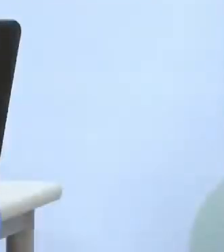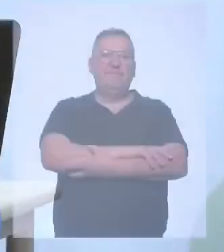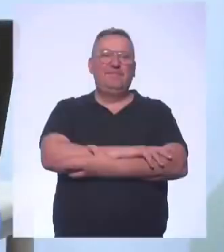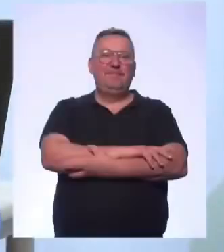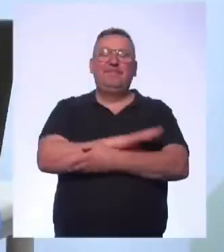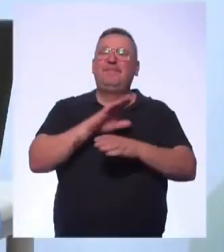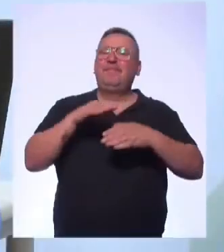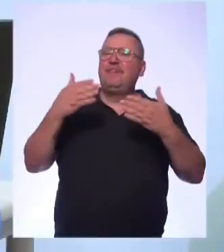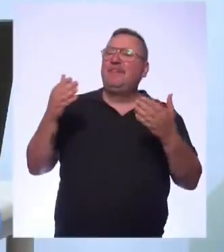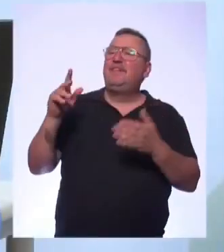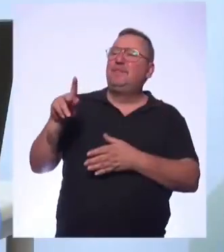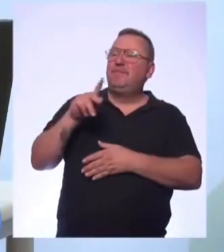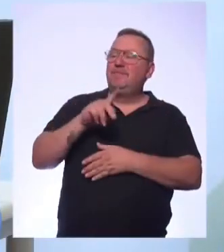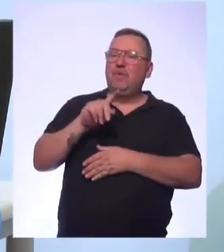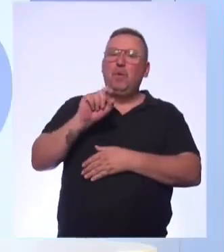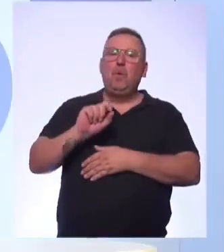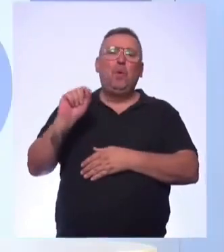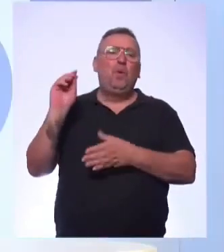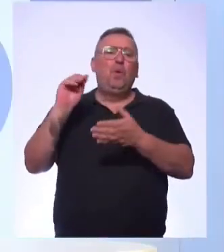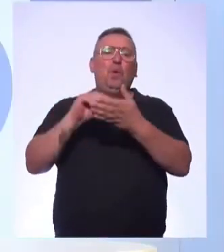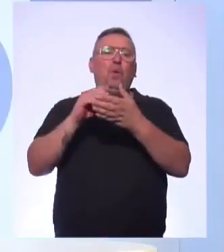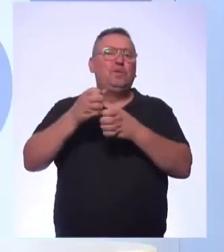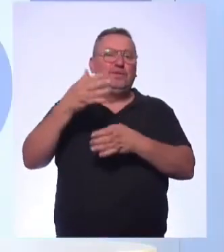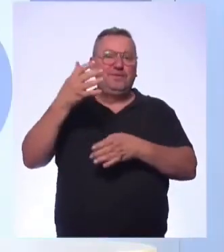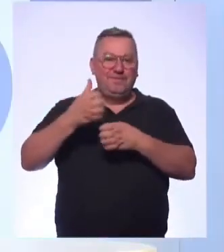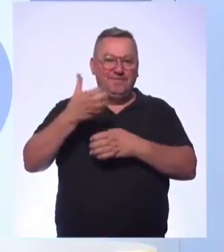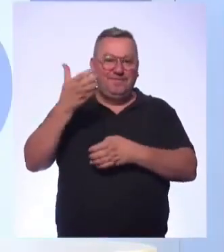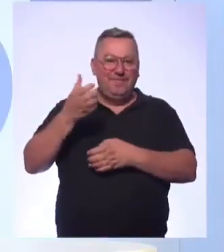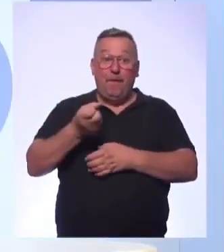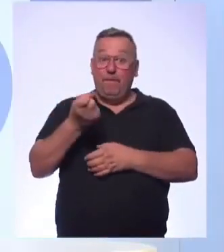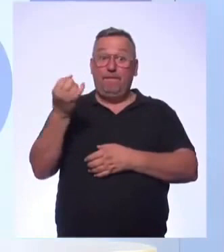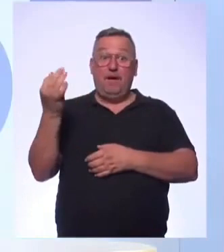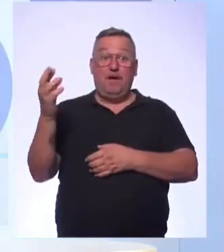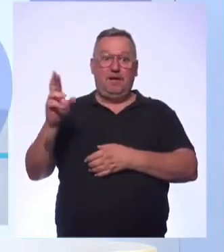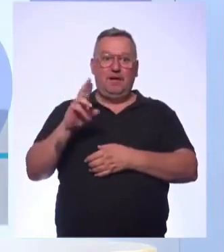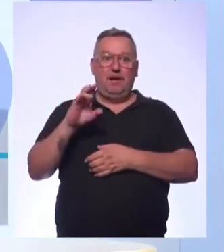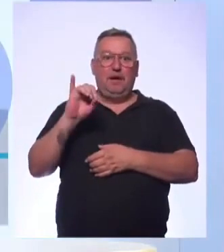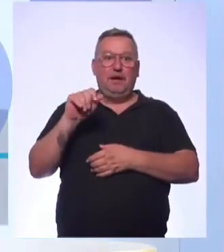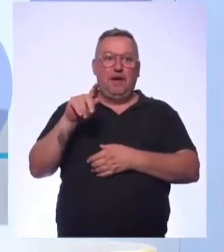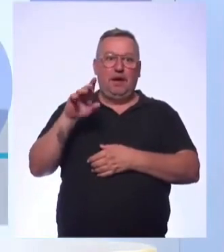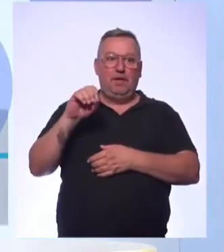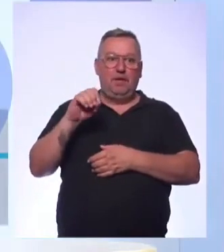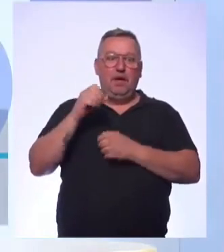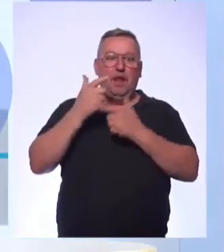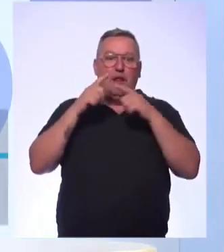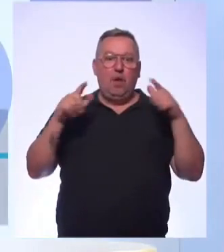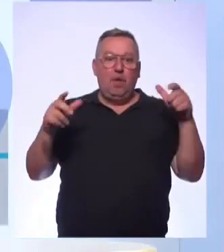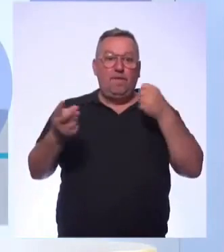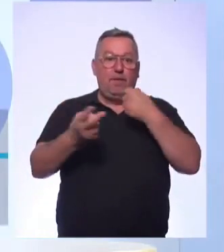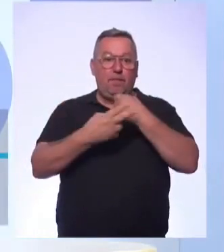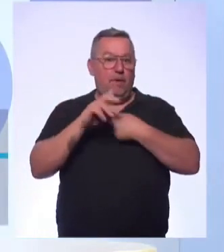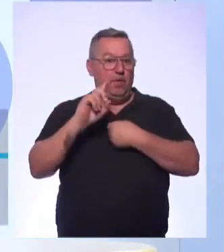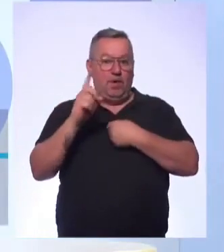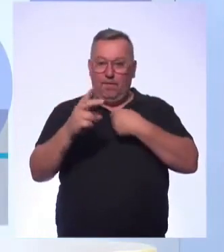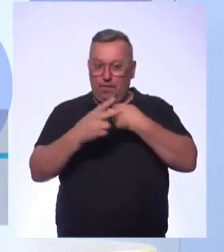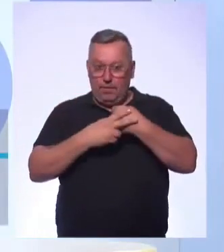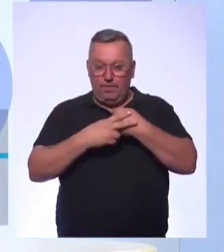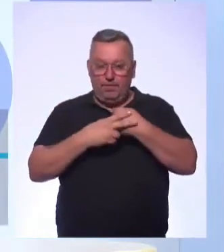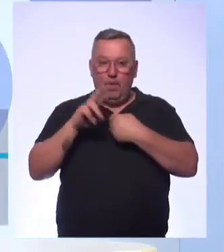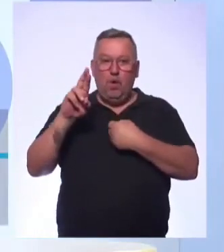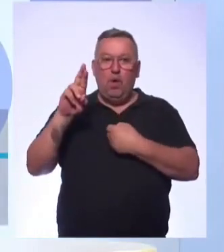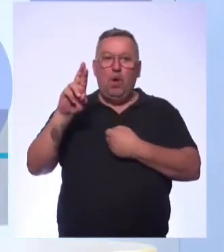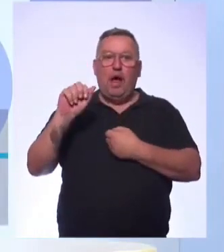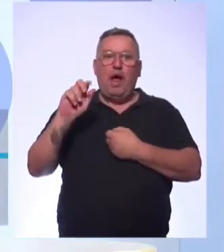E aí, Andréia, o que Vamos eles lá. colocaram? Vamos ver se Várias eles lembraram. respostas. O Iago colocou linguagem verbal e não verbal. O